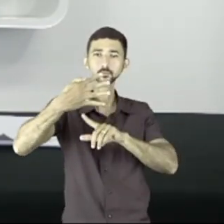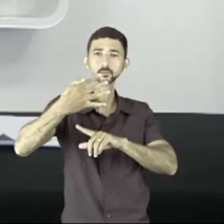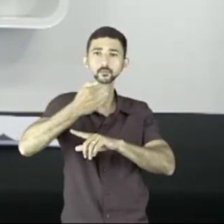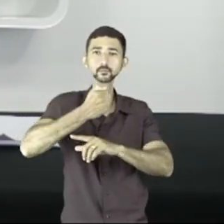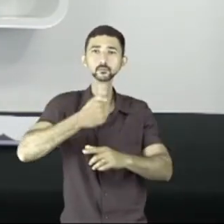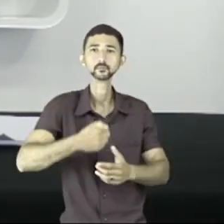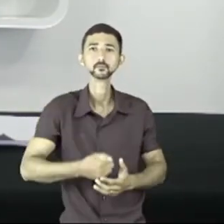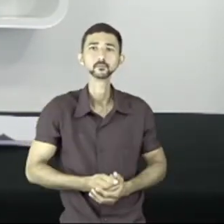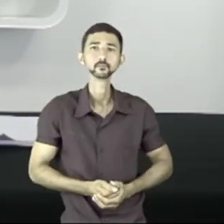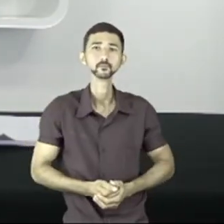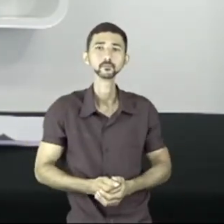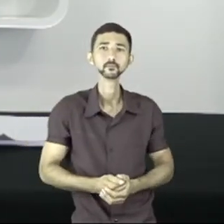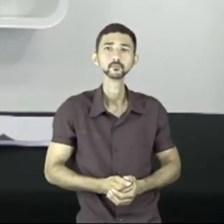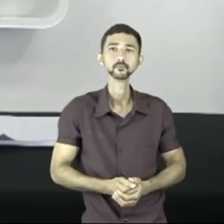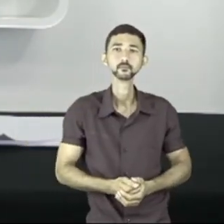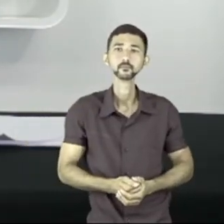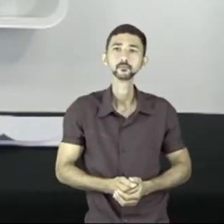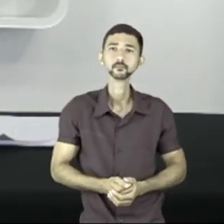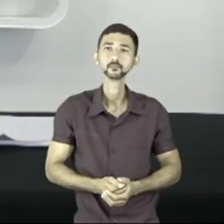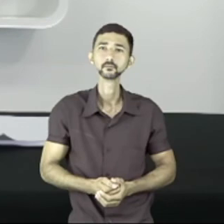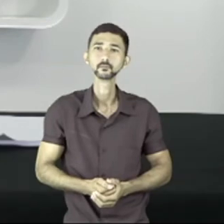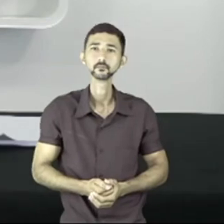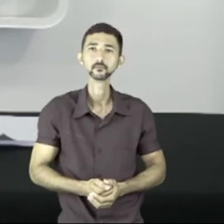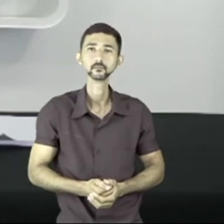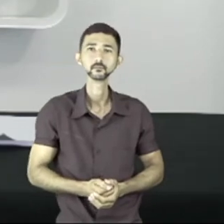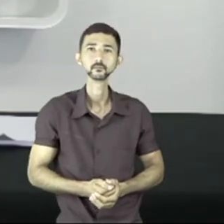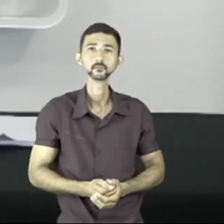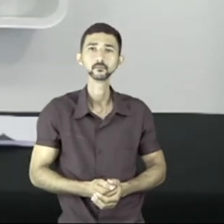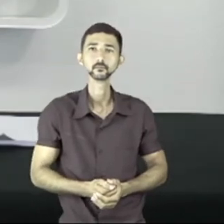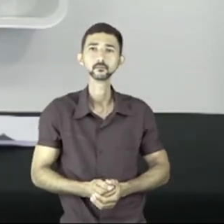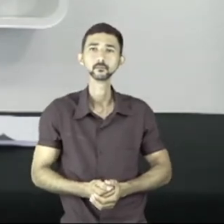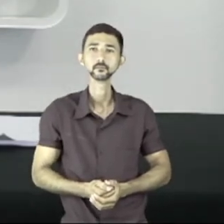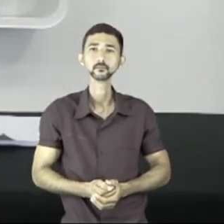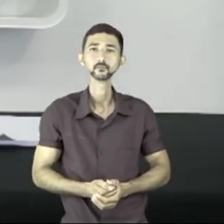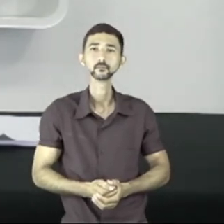ó, faz um arco.